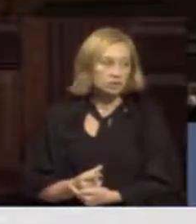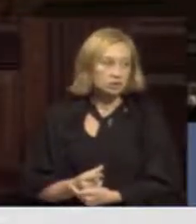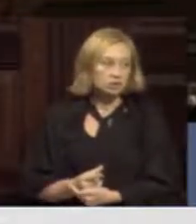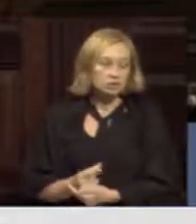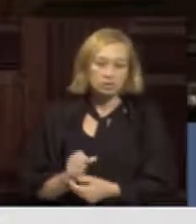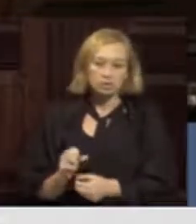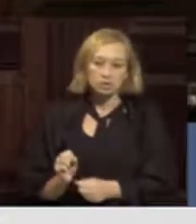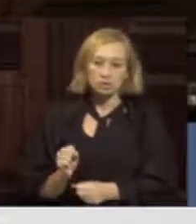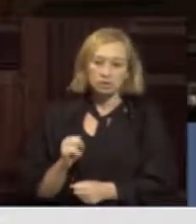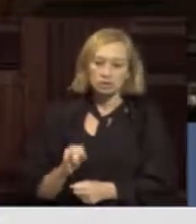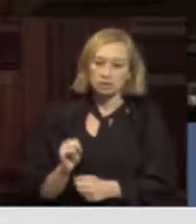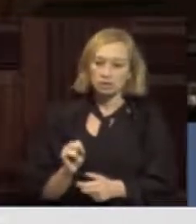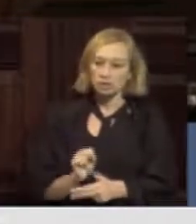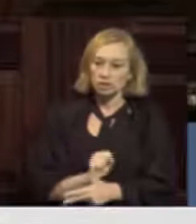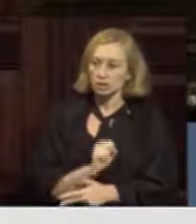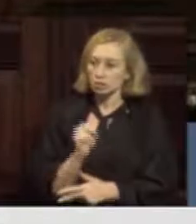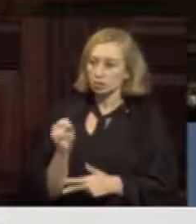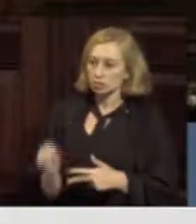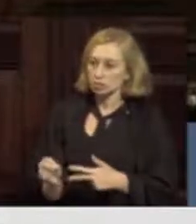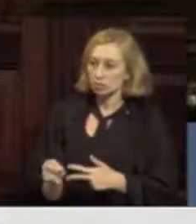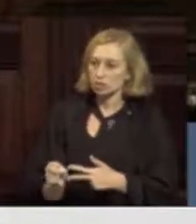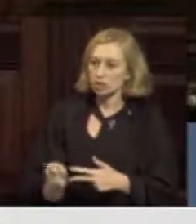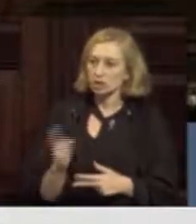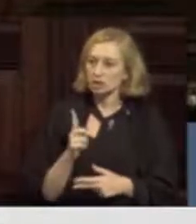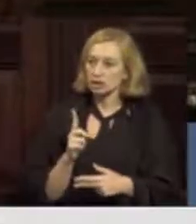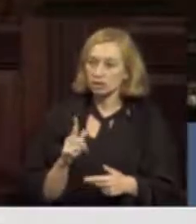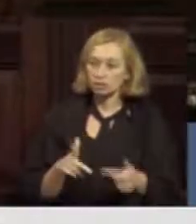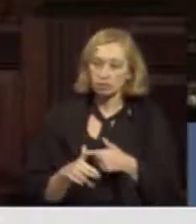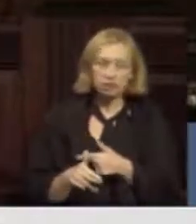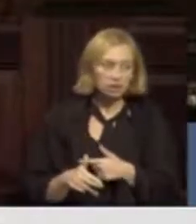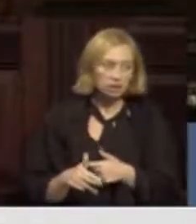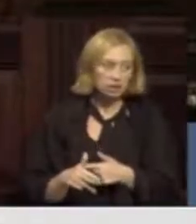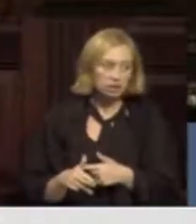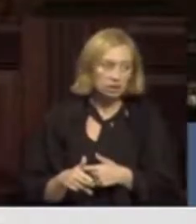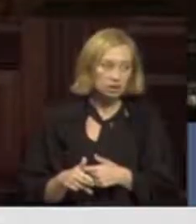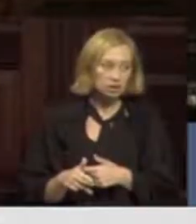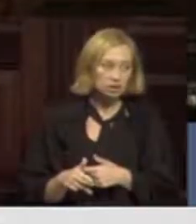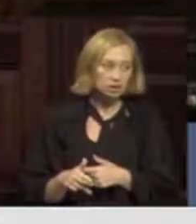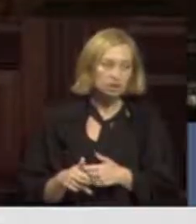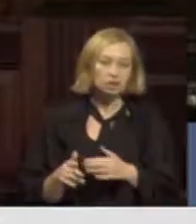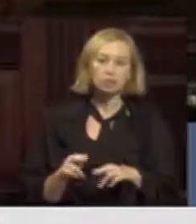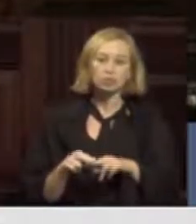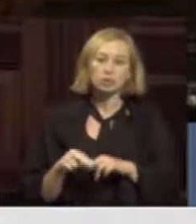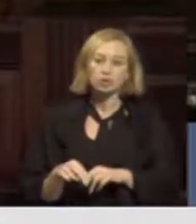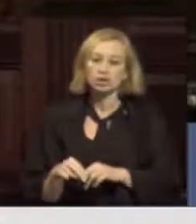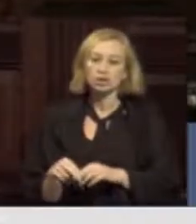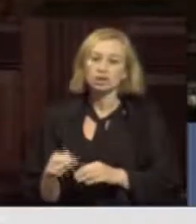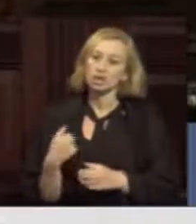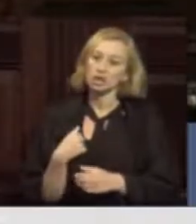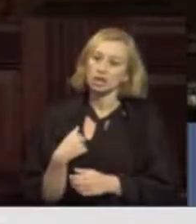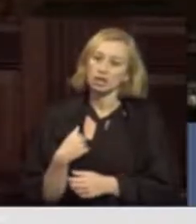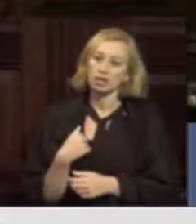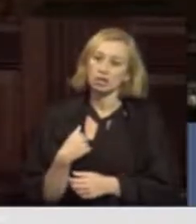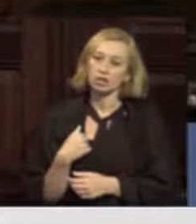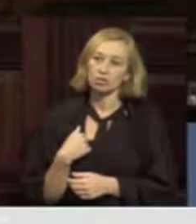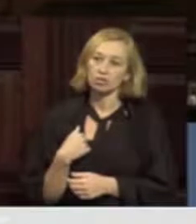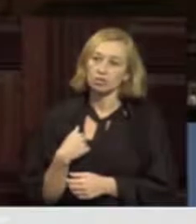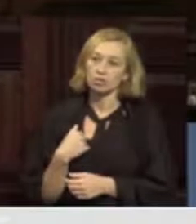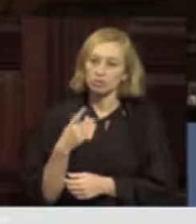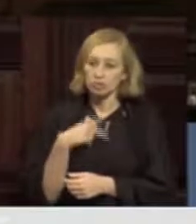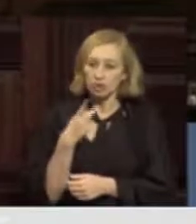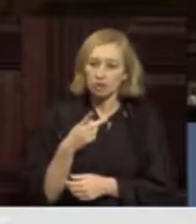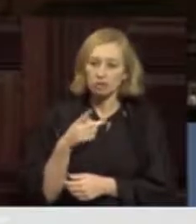poder público não atrapalhar, já está bom. Isso é muito ruim, deputada Marta Rocha, porque o poder público deveria